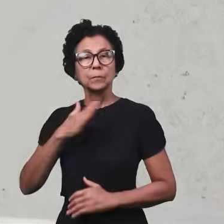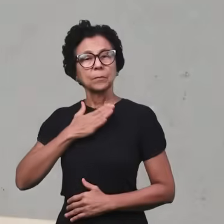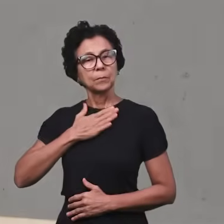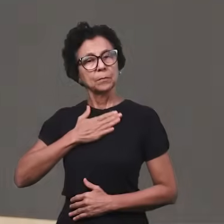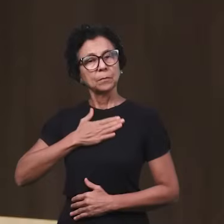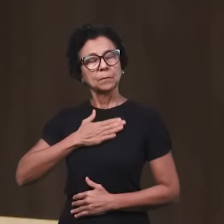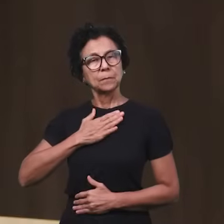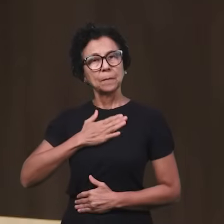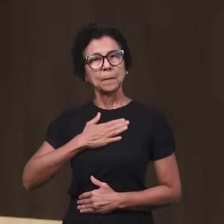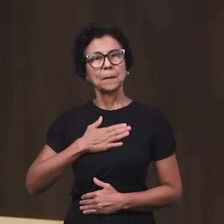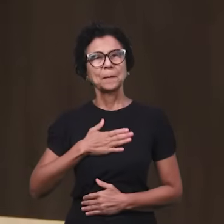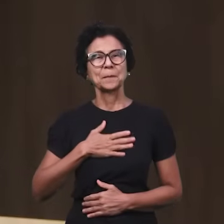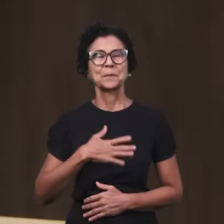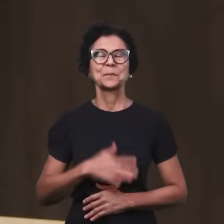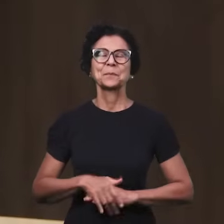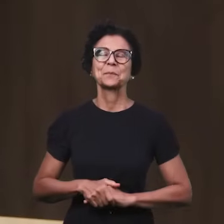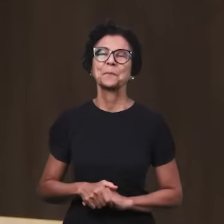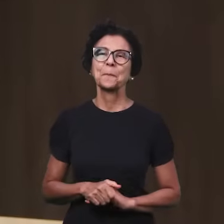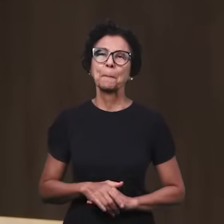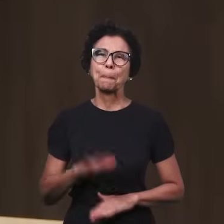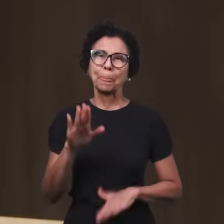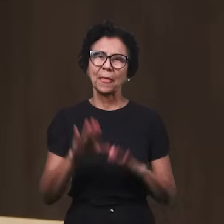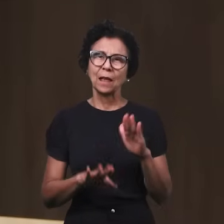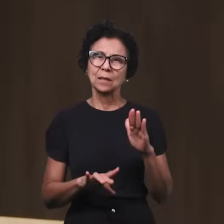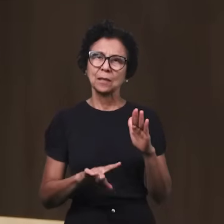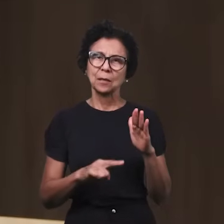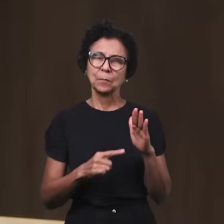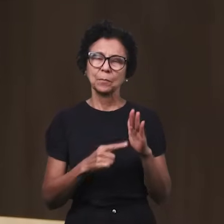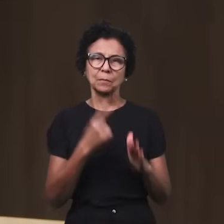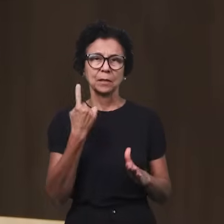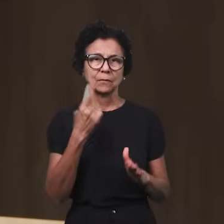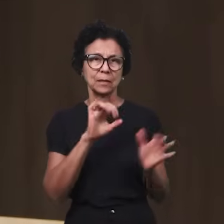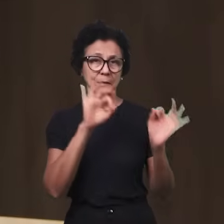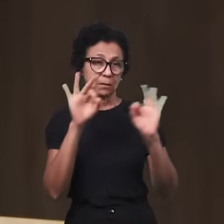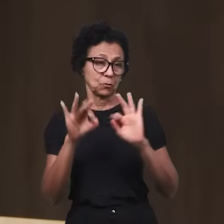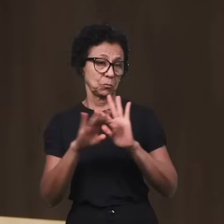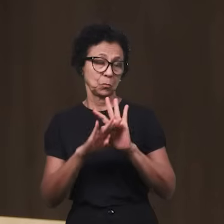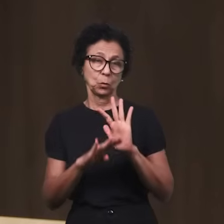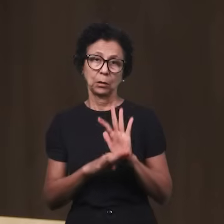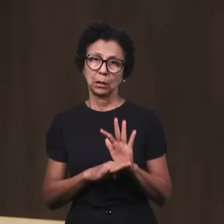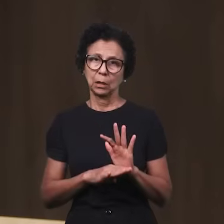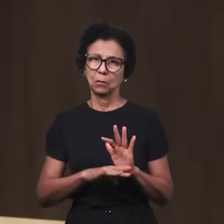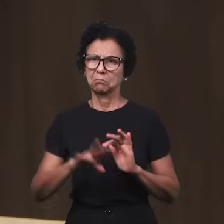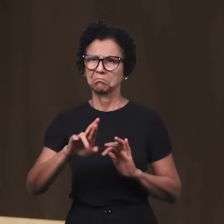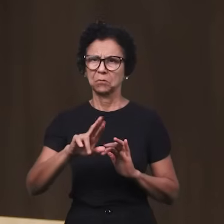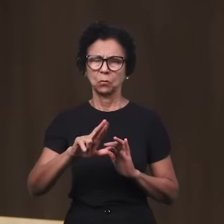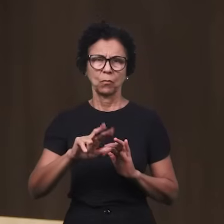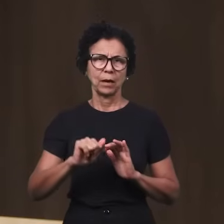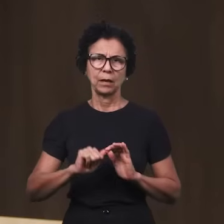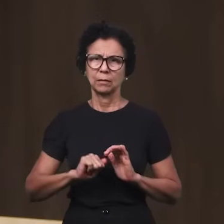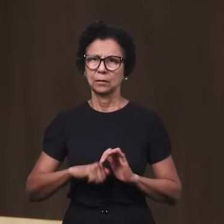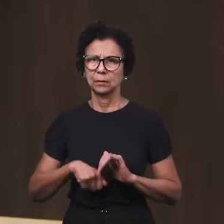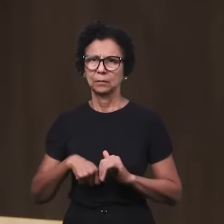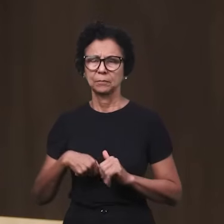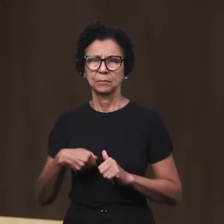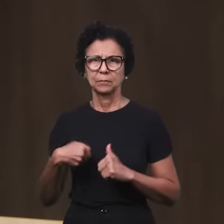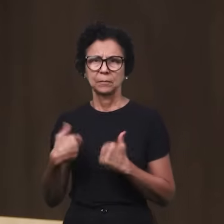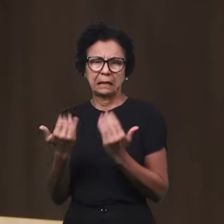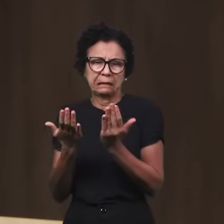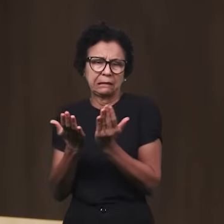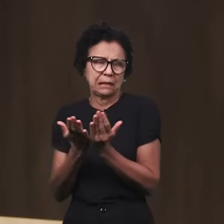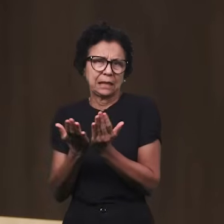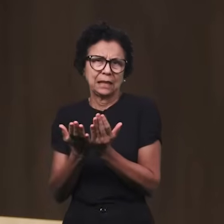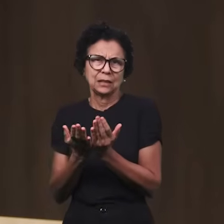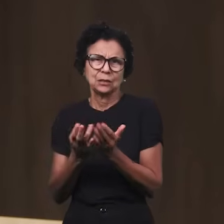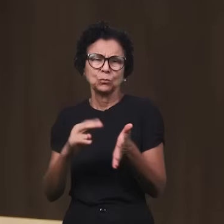para aquelas que estão assistindo ao programa pela primeira vez ou que não são evangélicas, podem nem